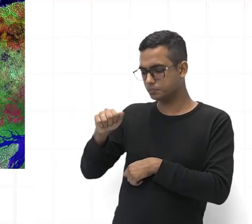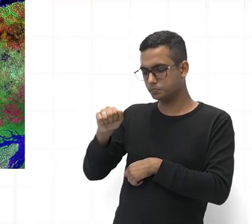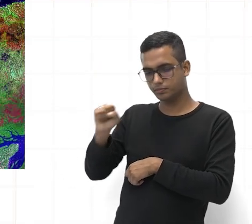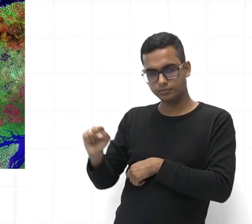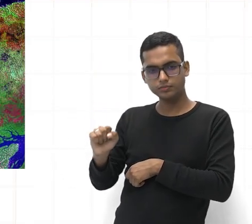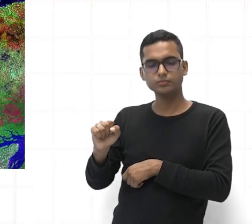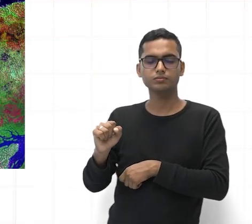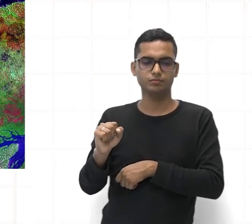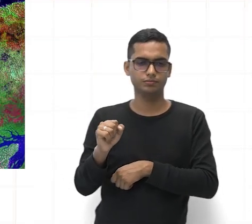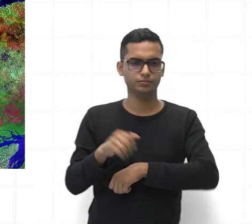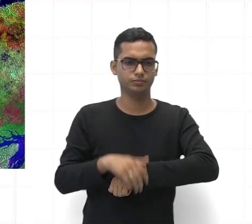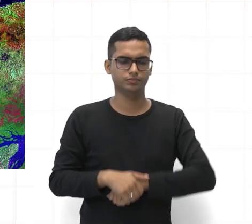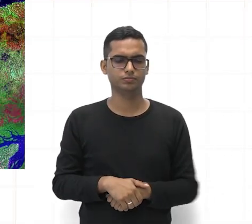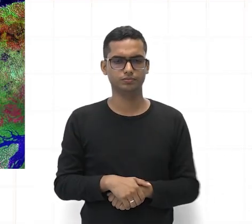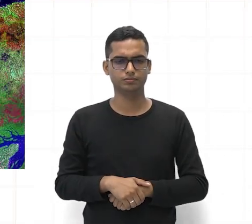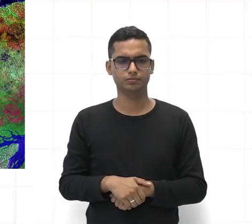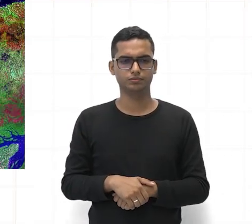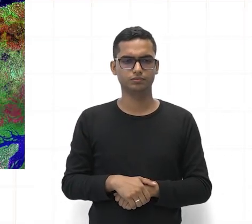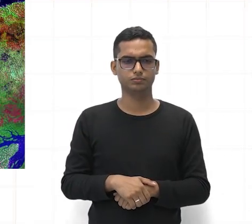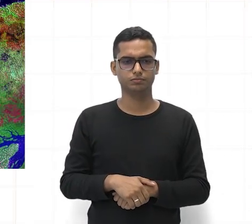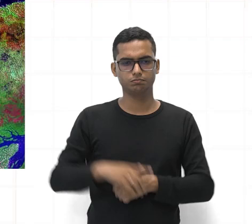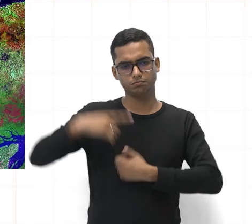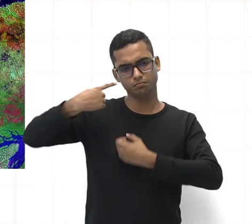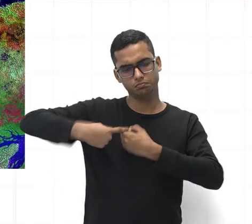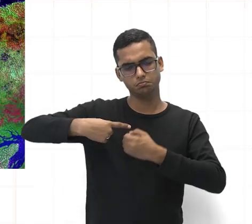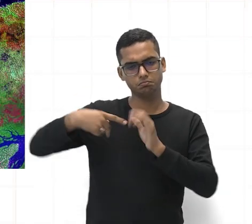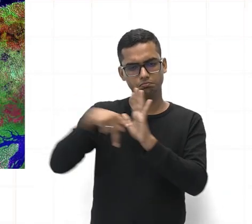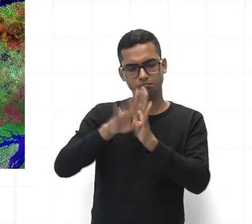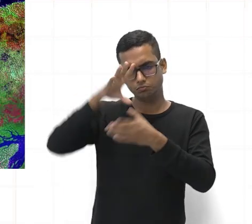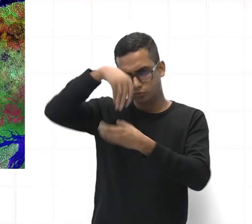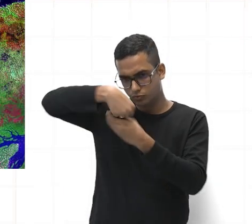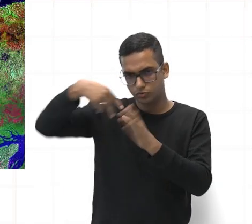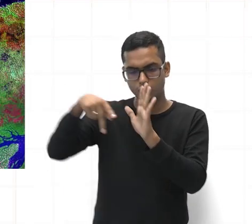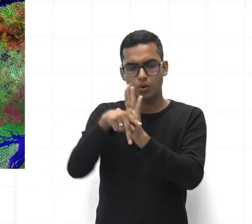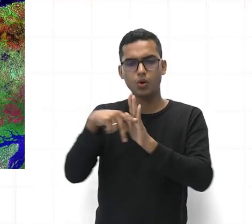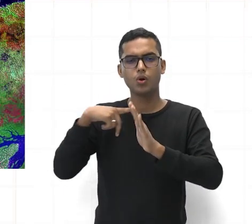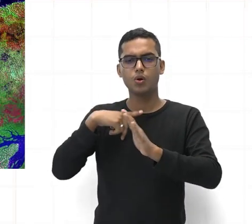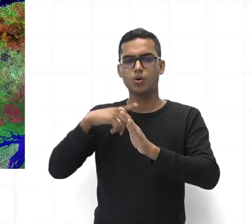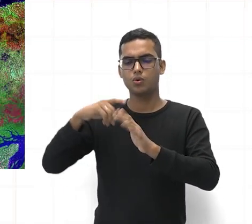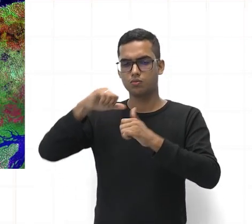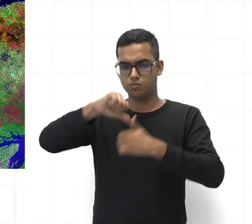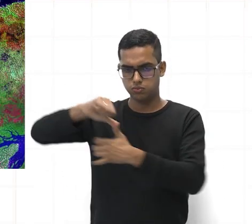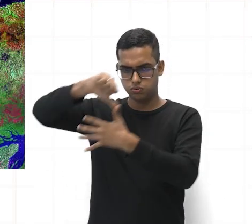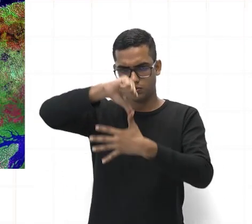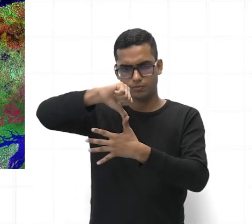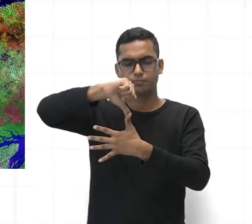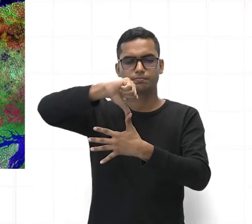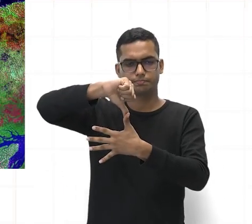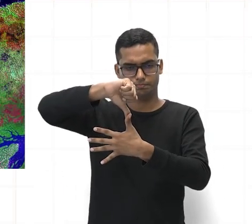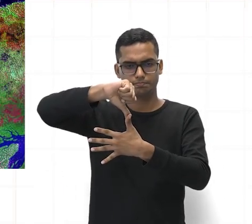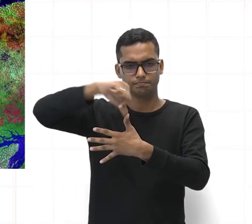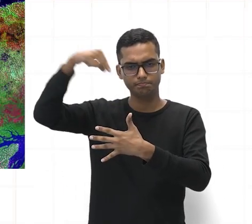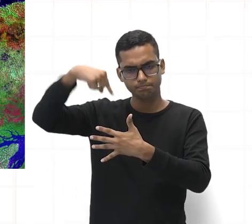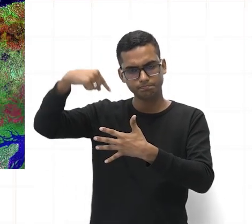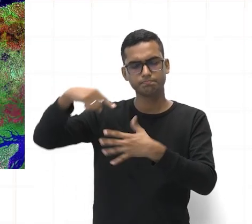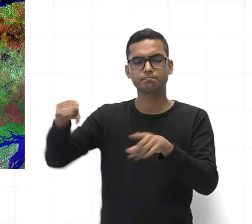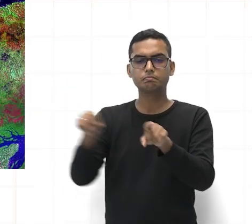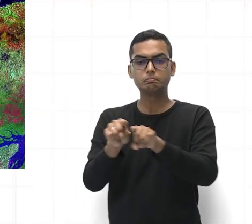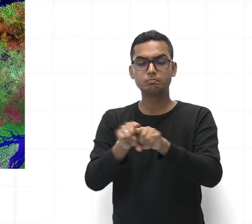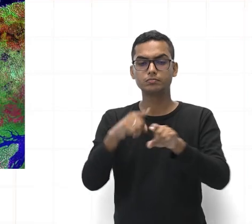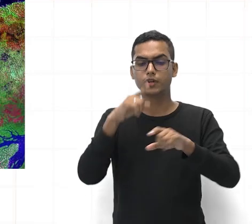ele nasce no interior do continente sul-americano, né, do